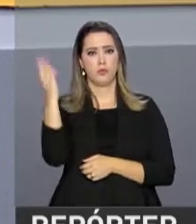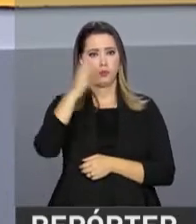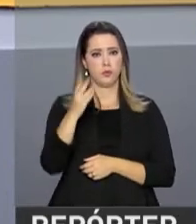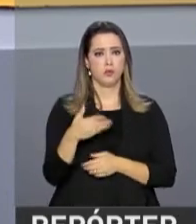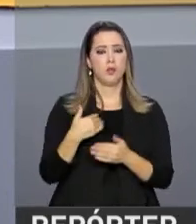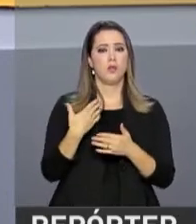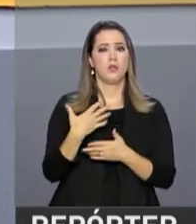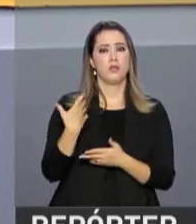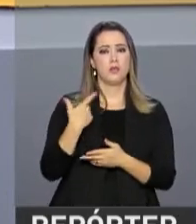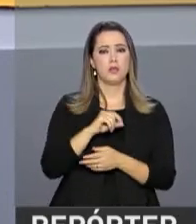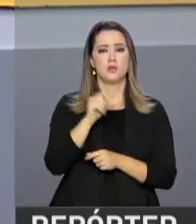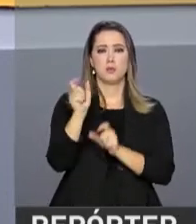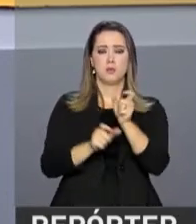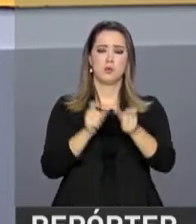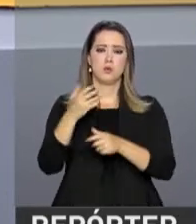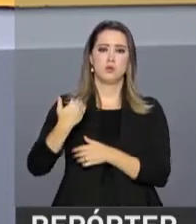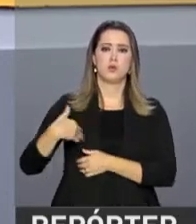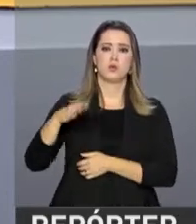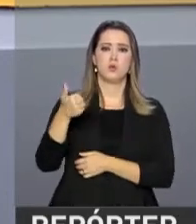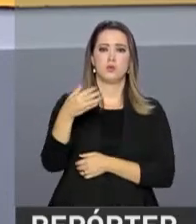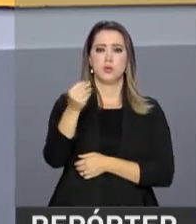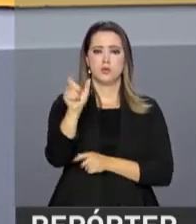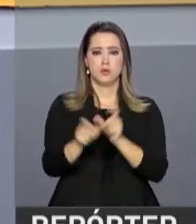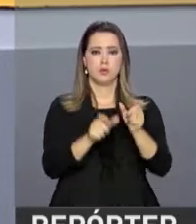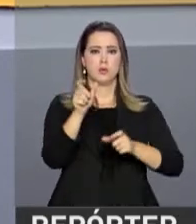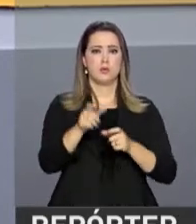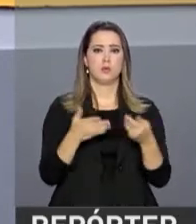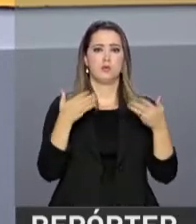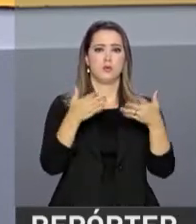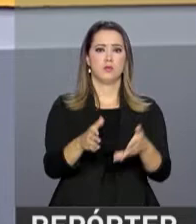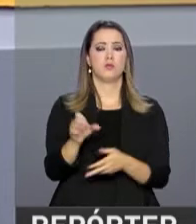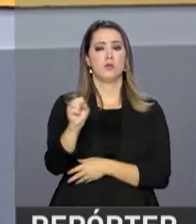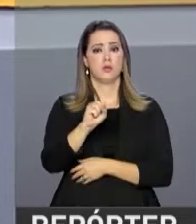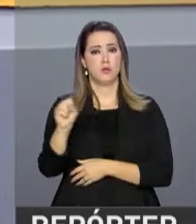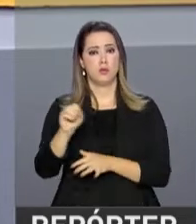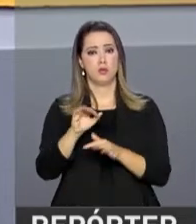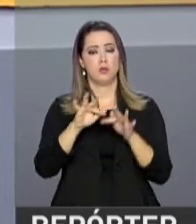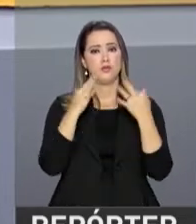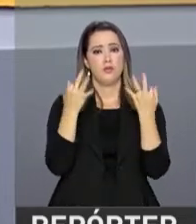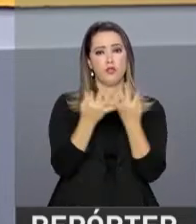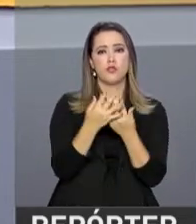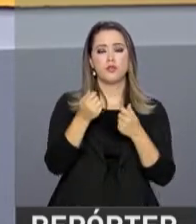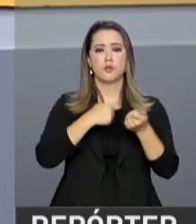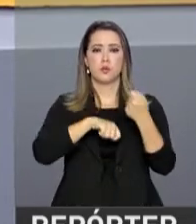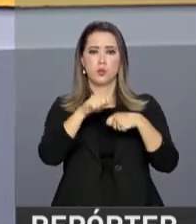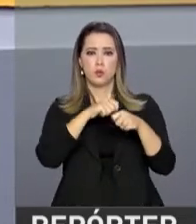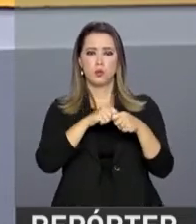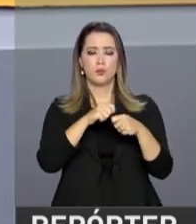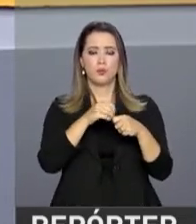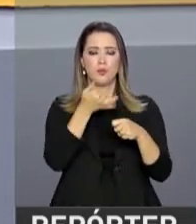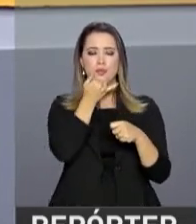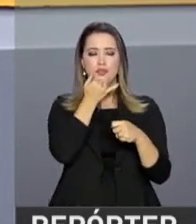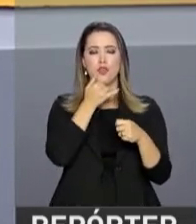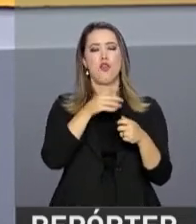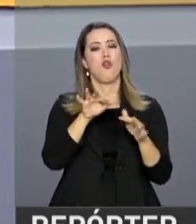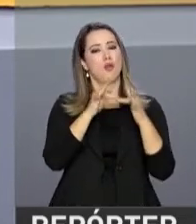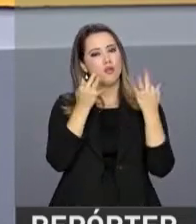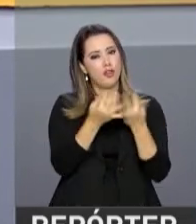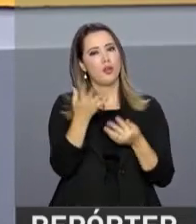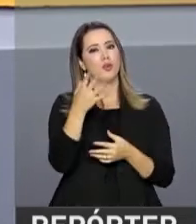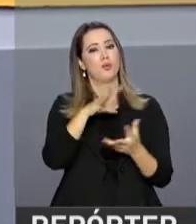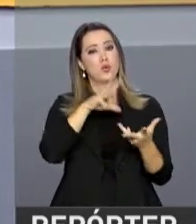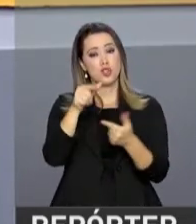brasil vai receber representará antes de mais de 100 países durante a oitava edição do fórum mundial da água seis chefes de